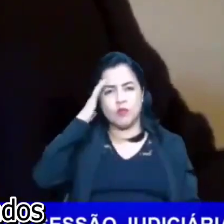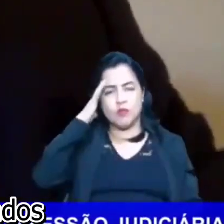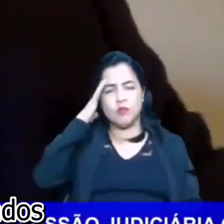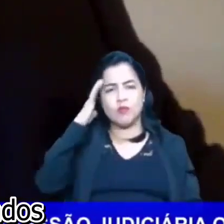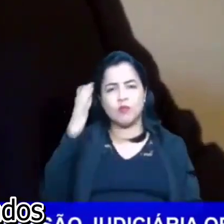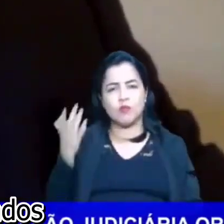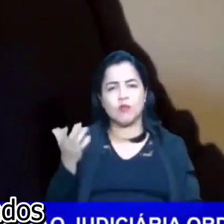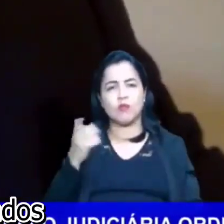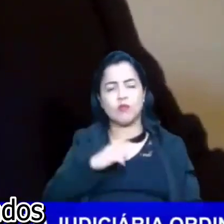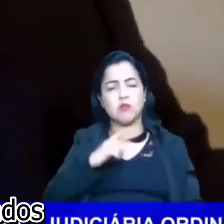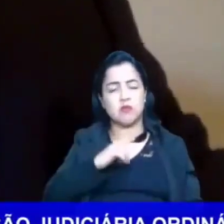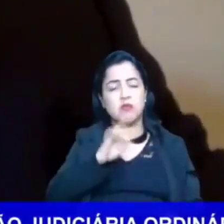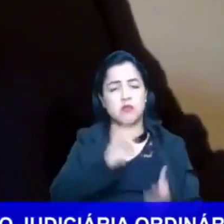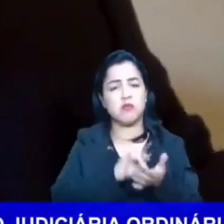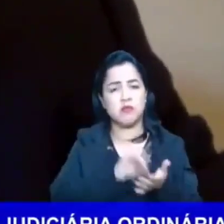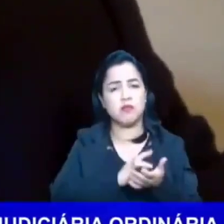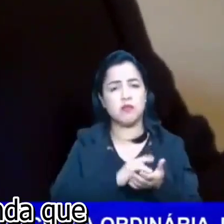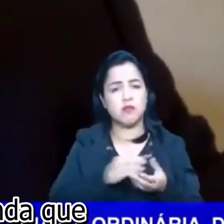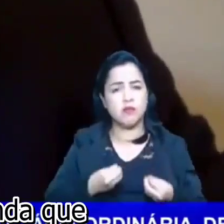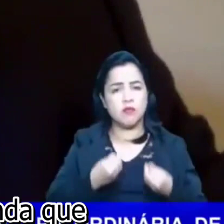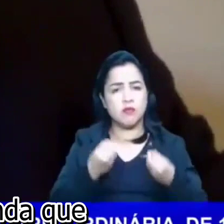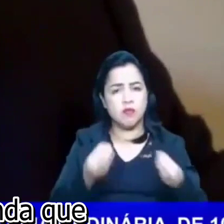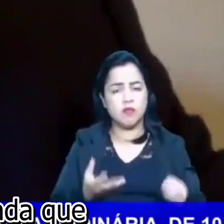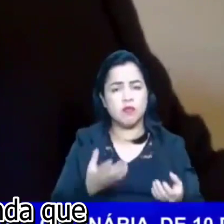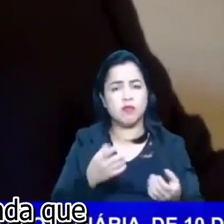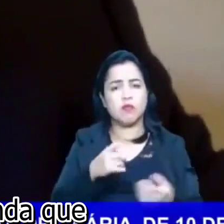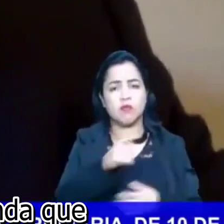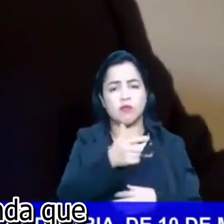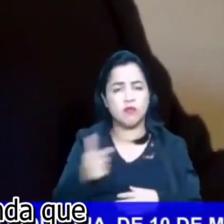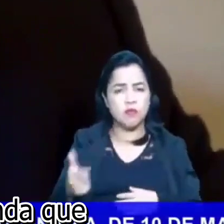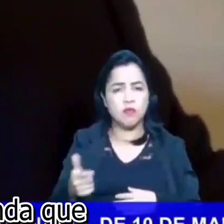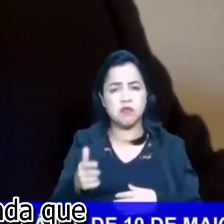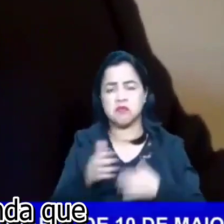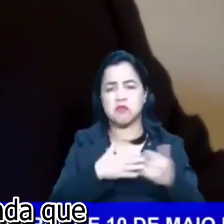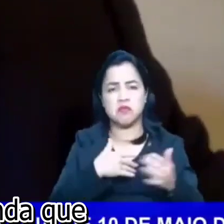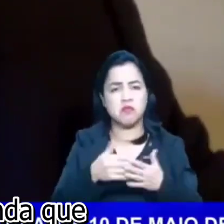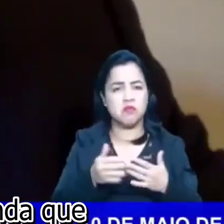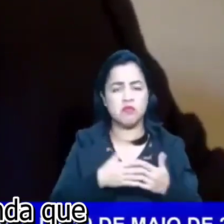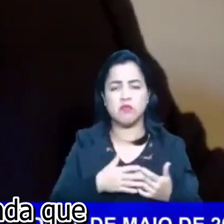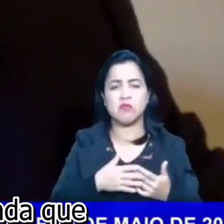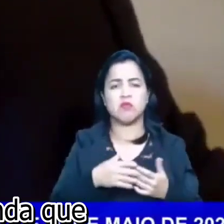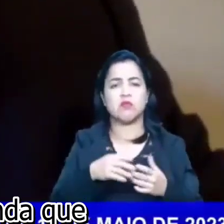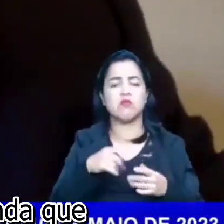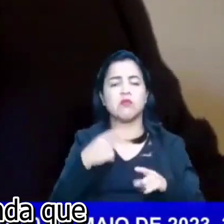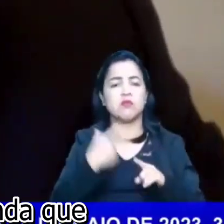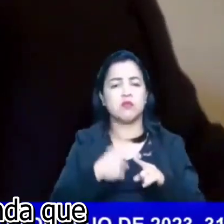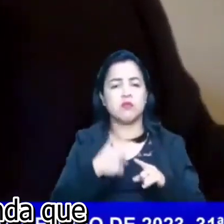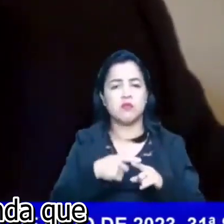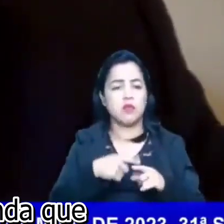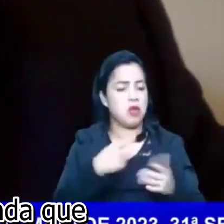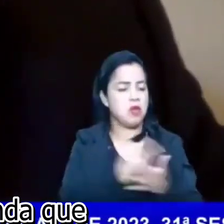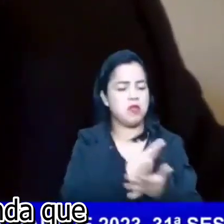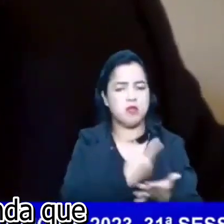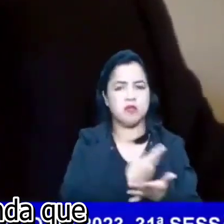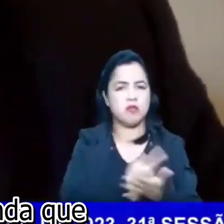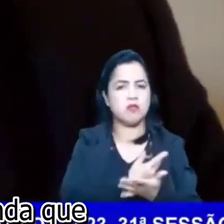foram devidamente prestados e que não há qualquer irregularidade, ou ainda